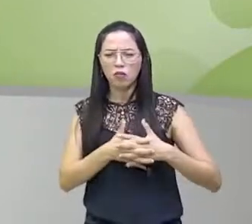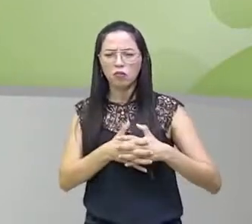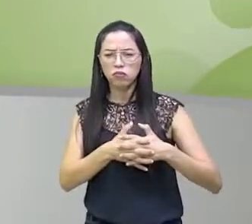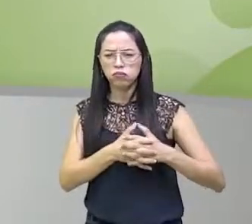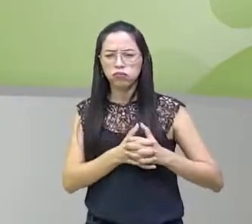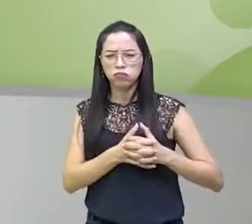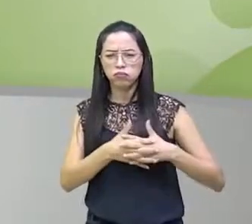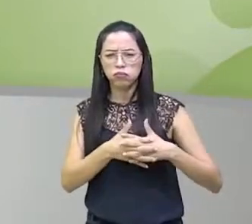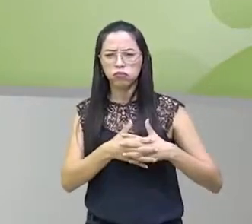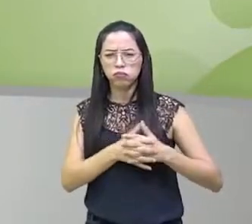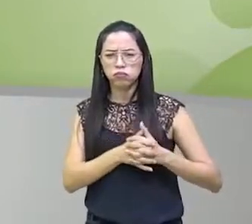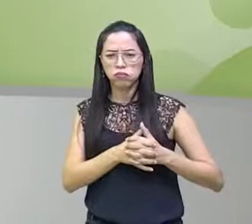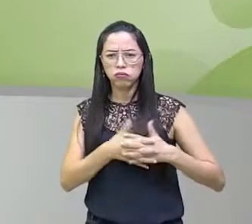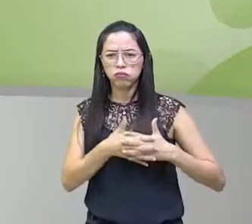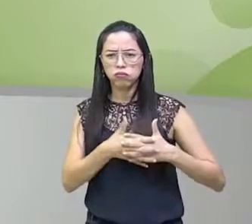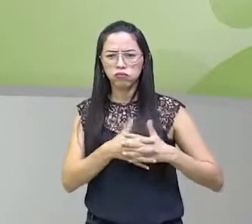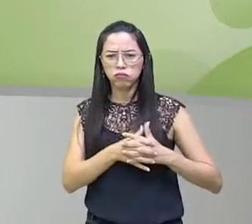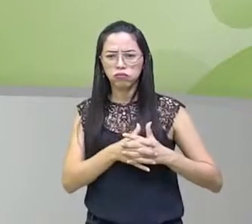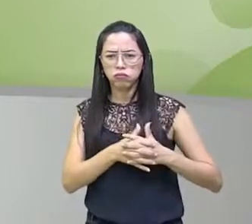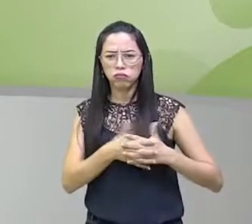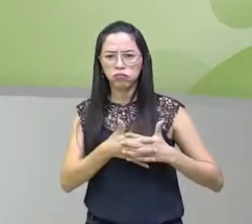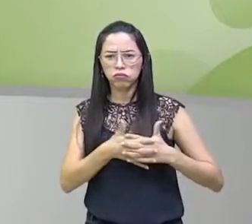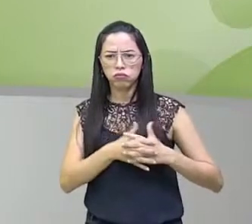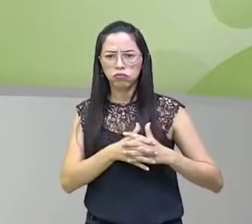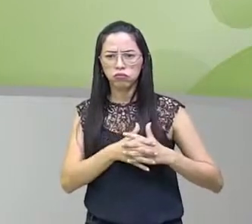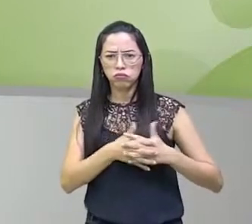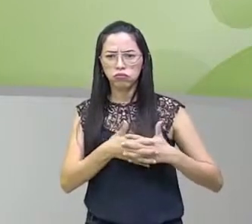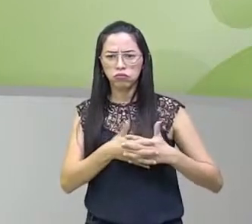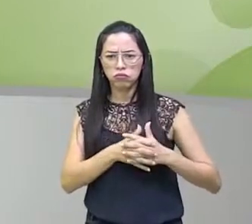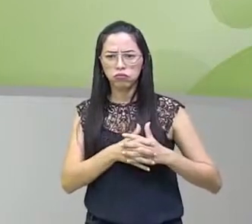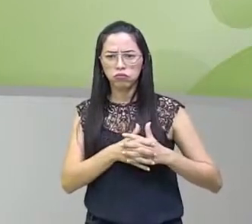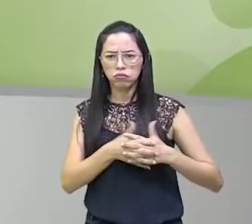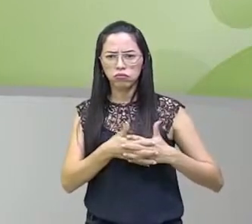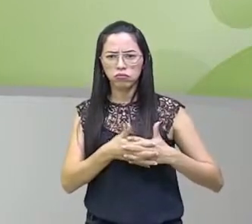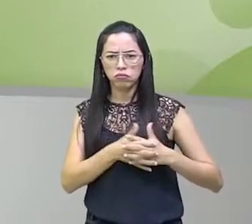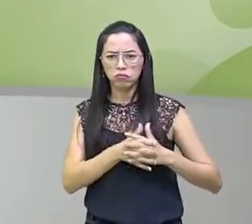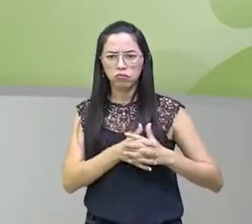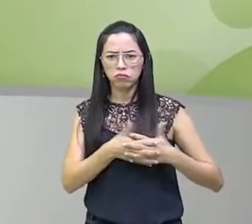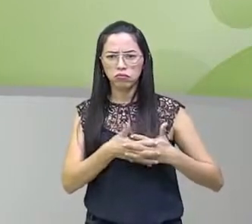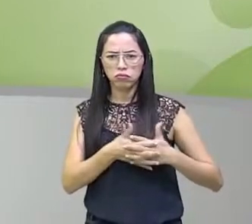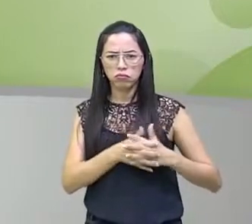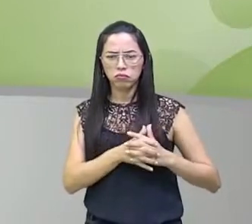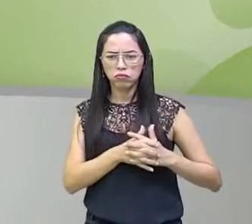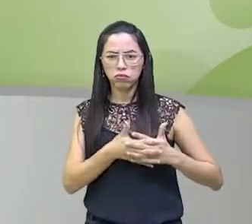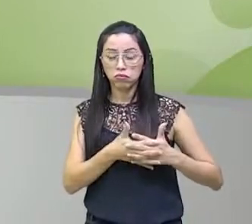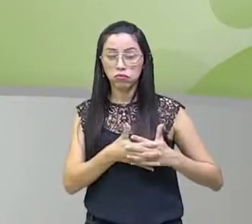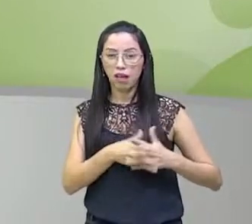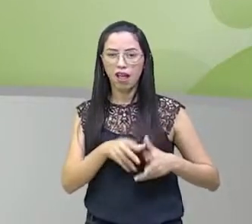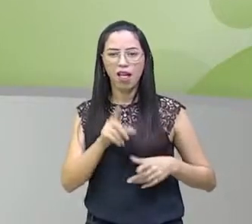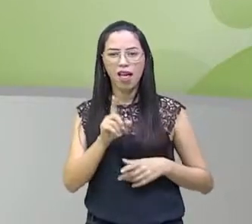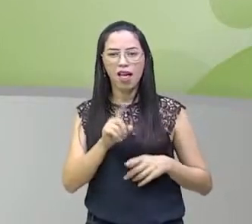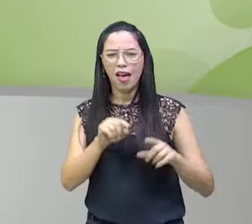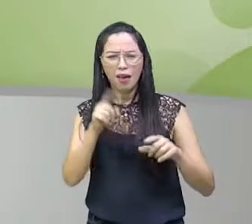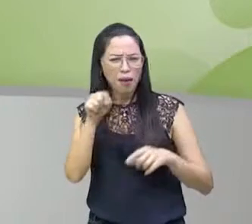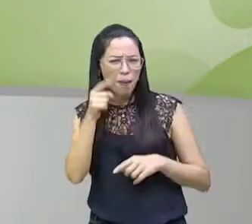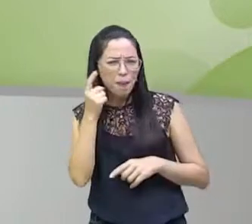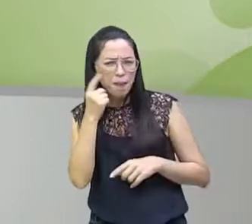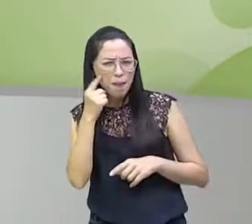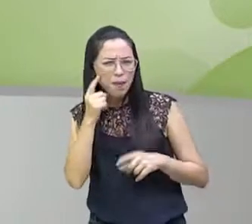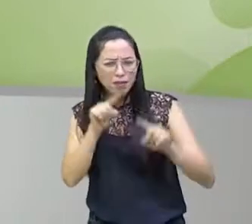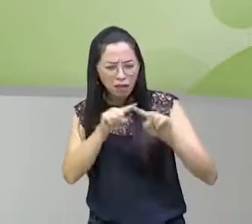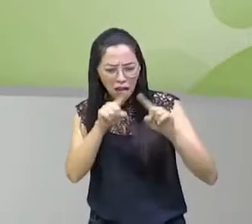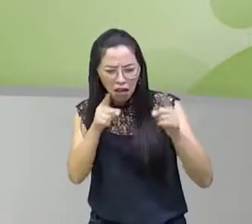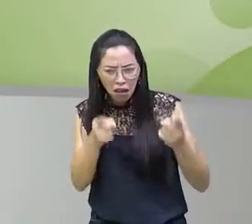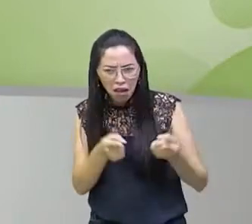faz com que o sangue circule por todo o nosso corpo. Por isso que ele é um órgão vital, porque se ele parar, nós